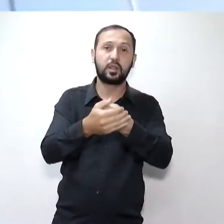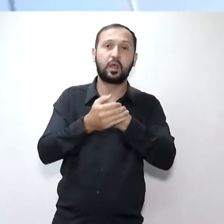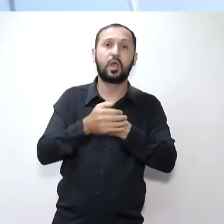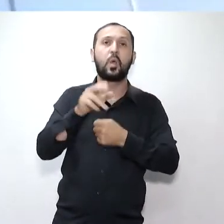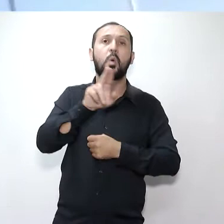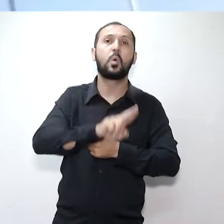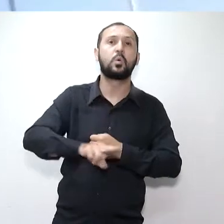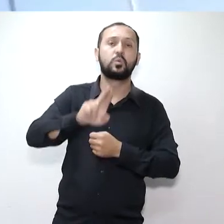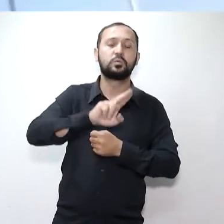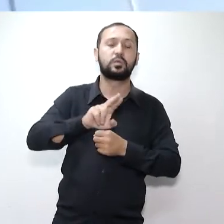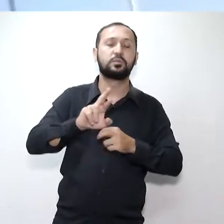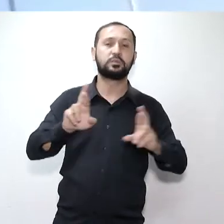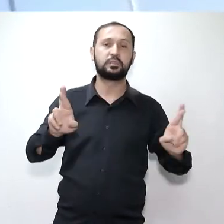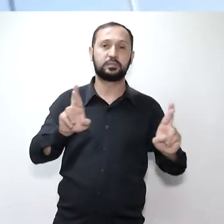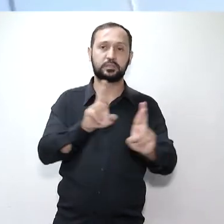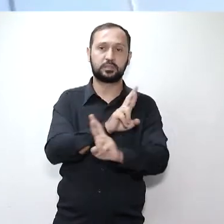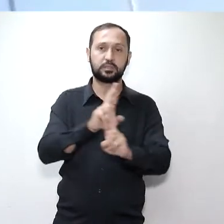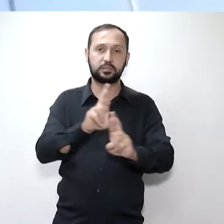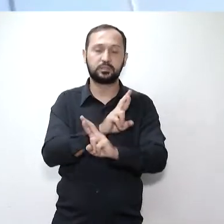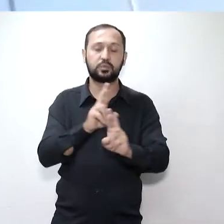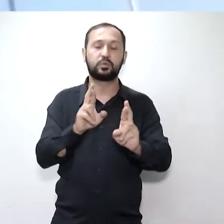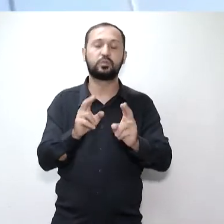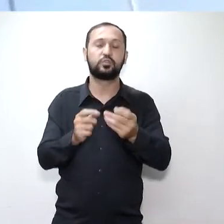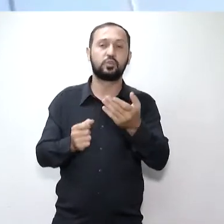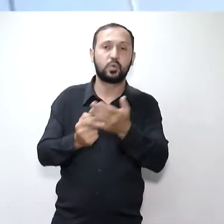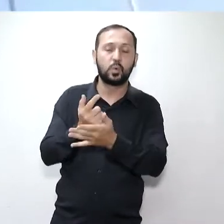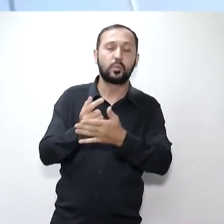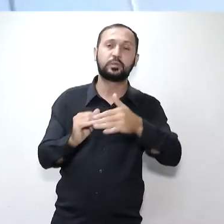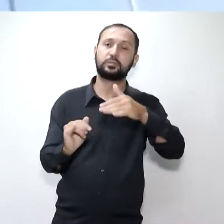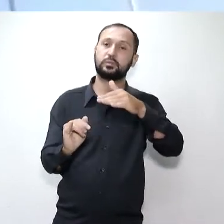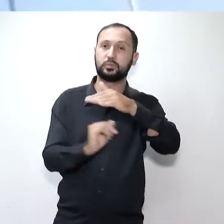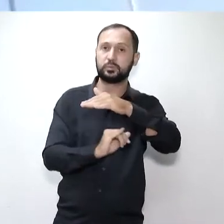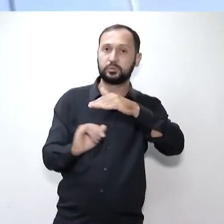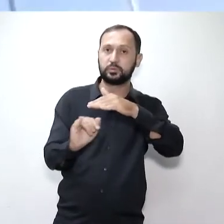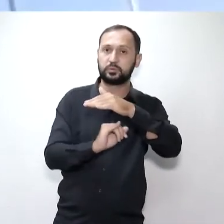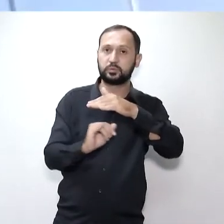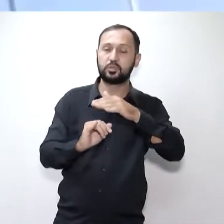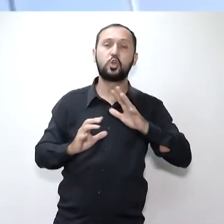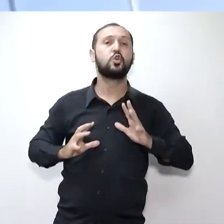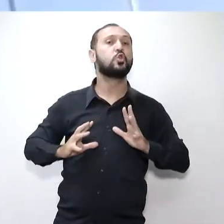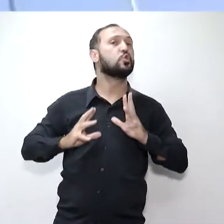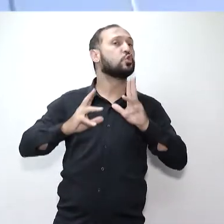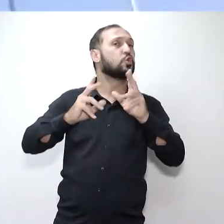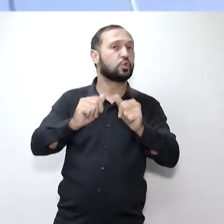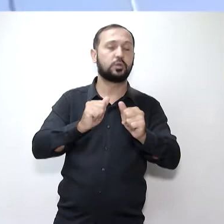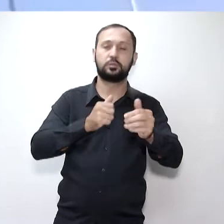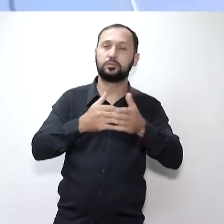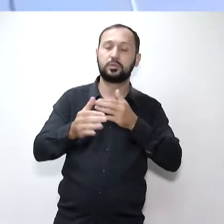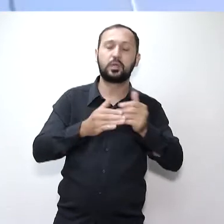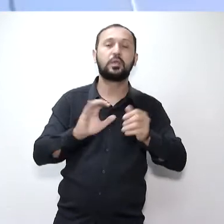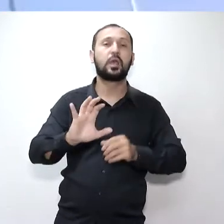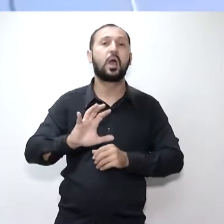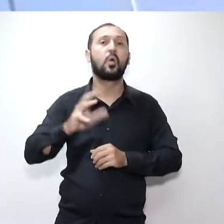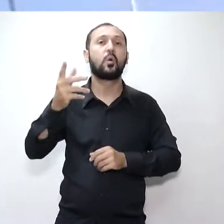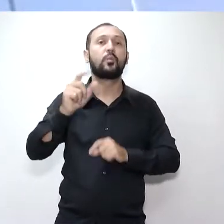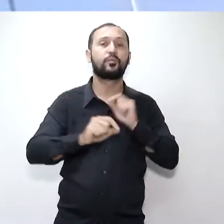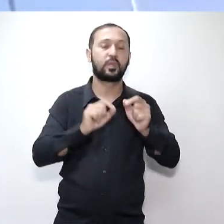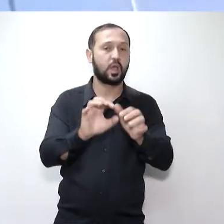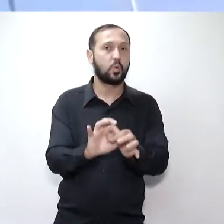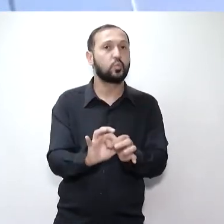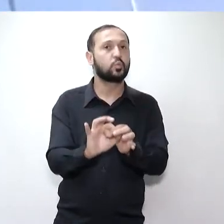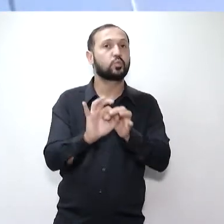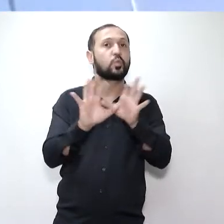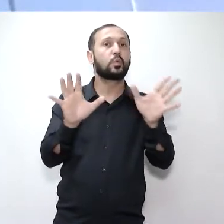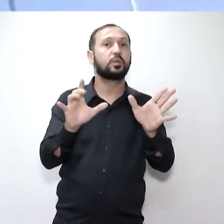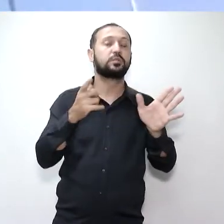diz que o Código de Defesa do Consumidor ele é aplicável às relações financeiras, às instituições